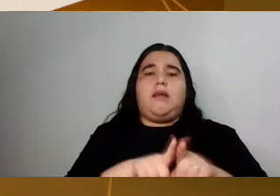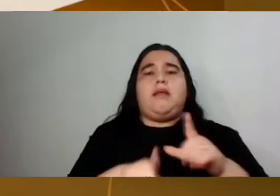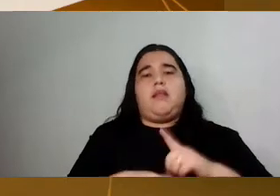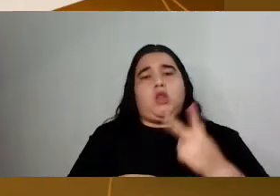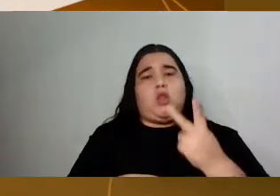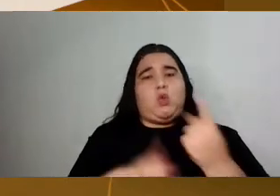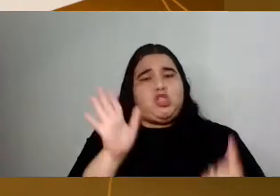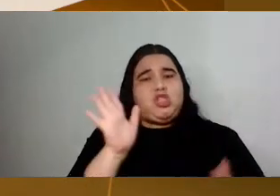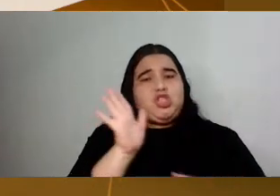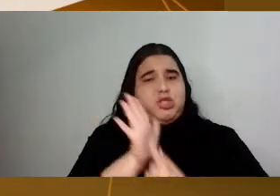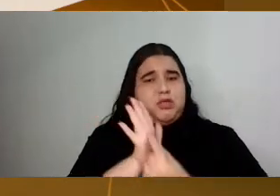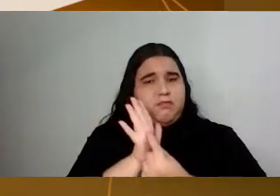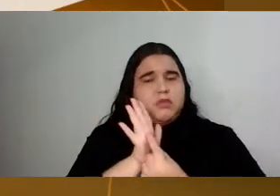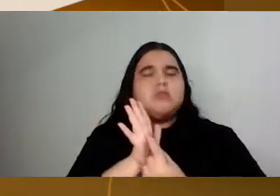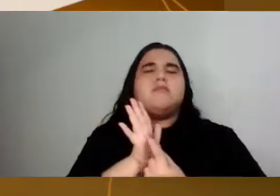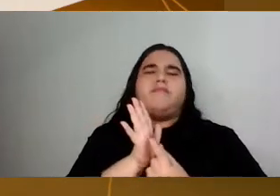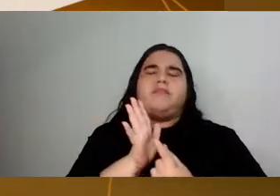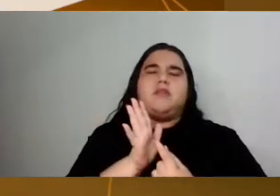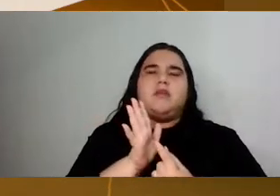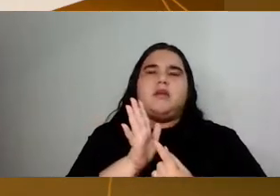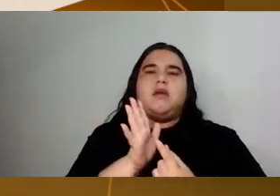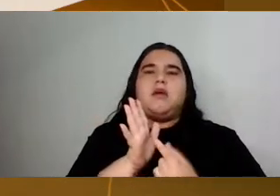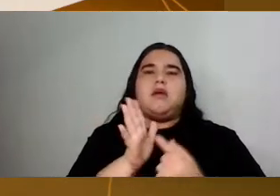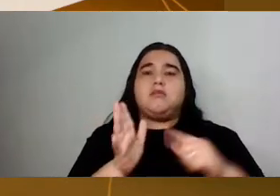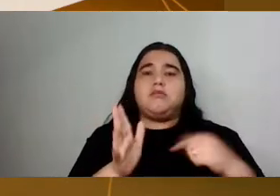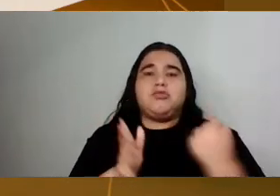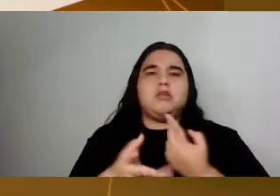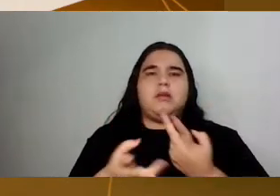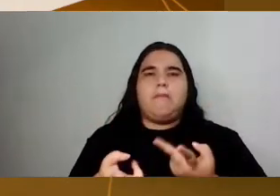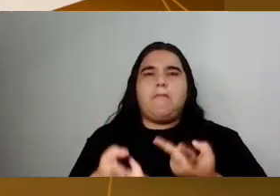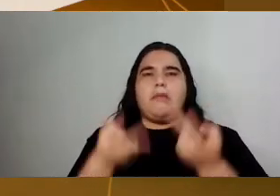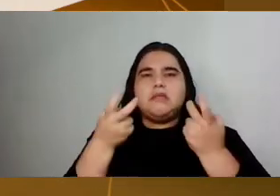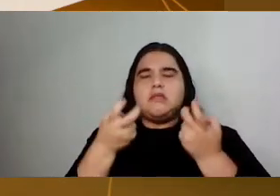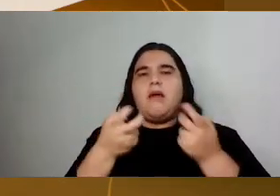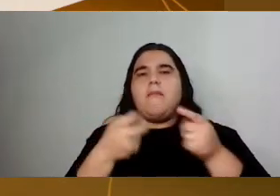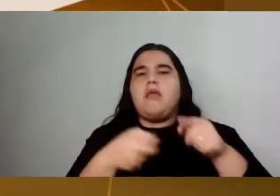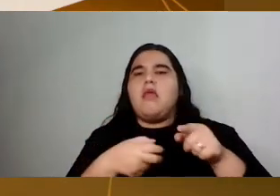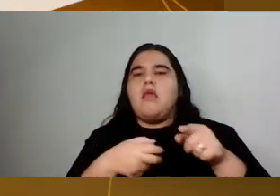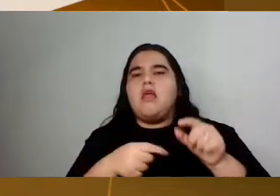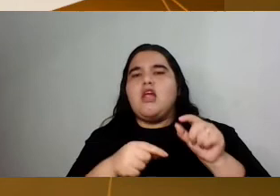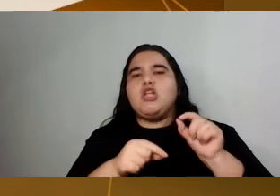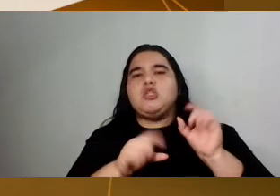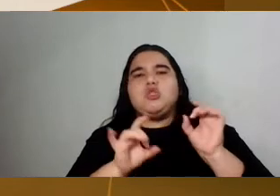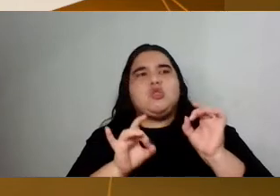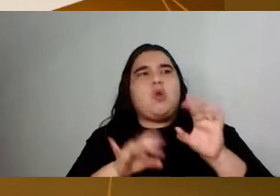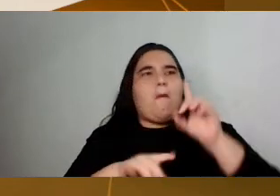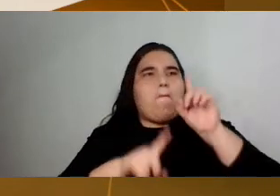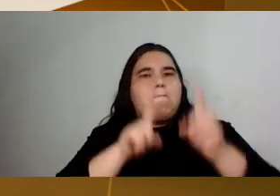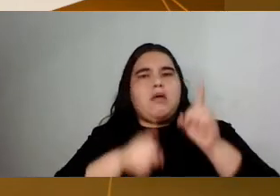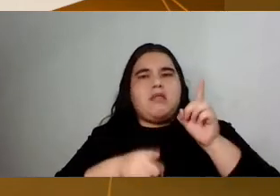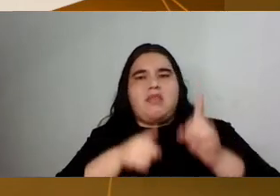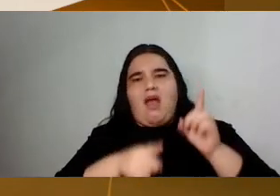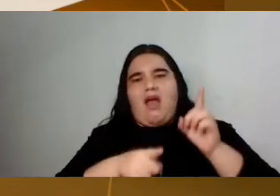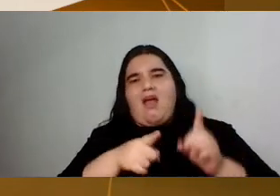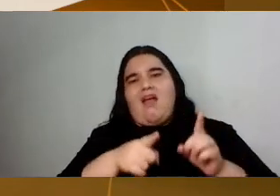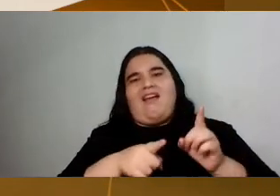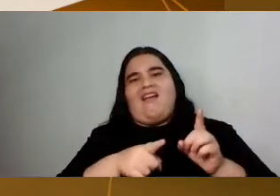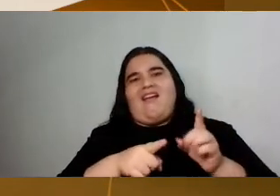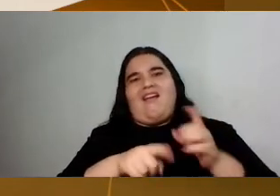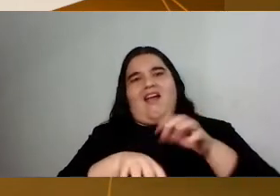sentido, a gente vê que ele não quer só telecomandar o equipamento. É como se